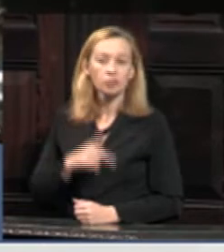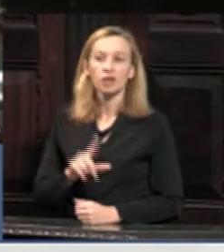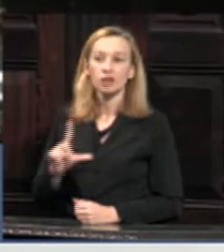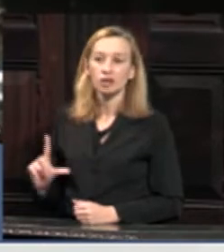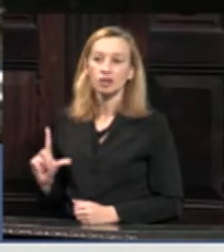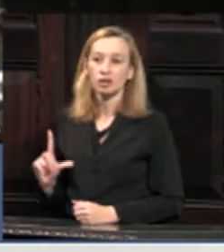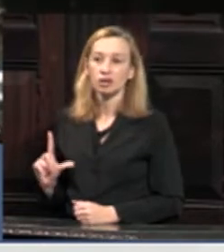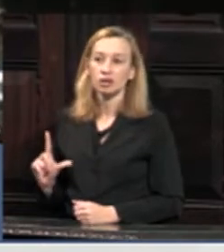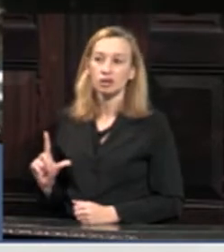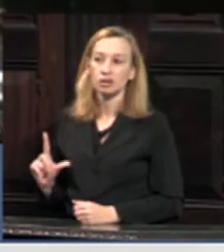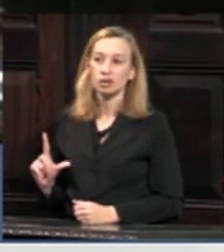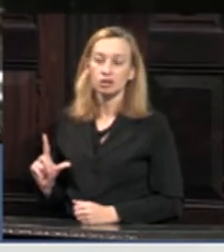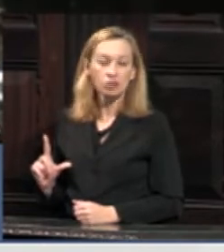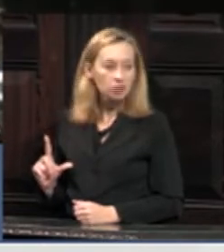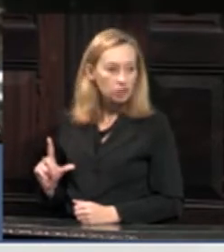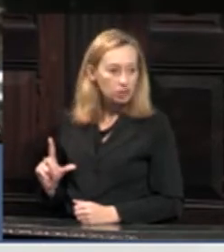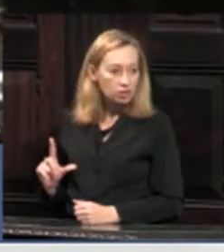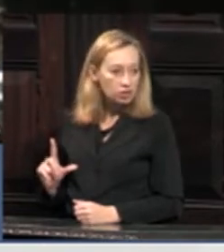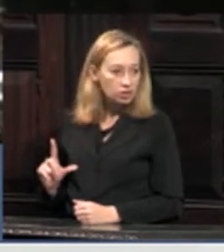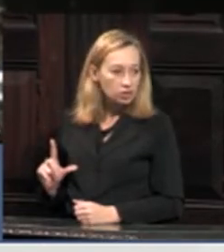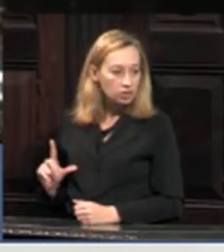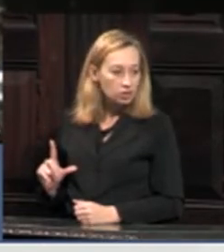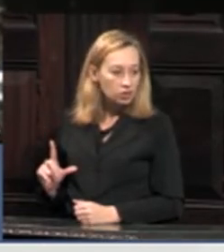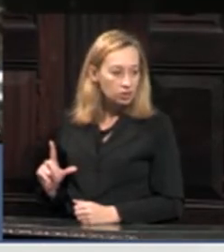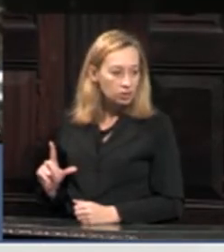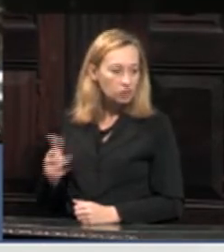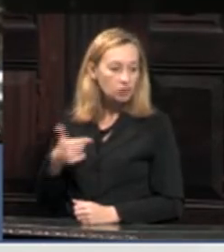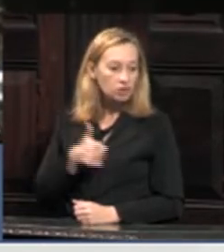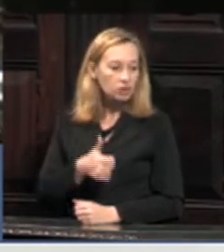PL em tramitação ordinária em primeira discussão, PL